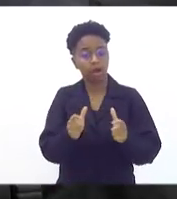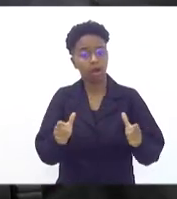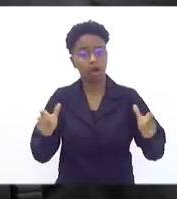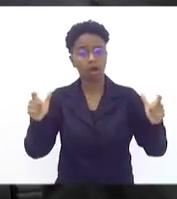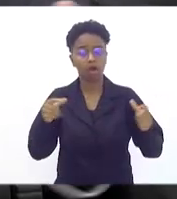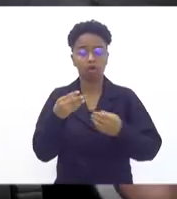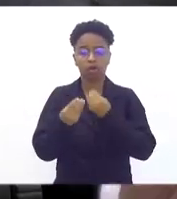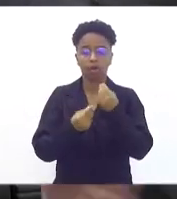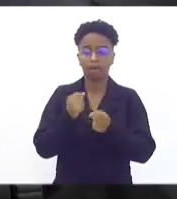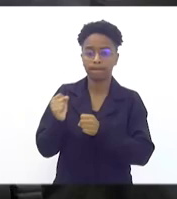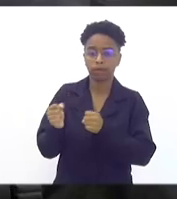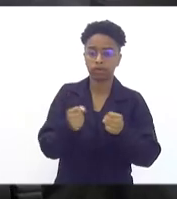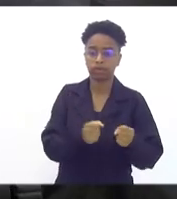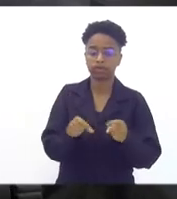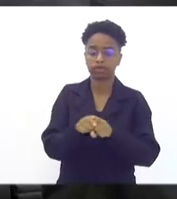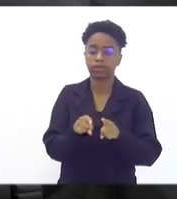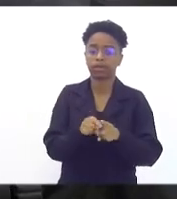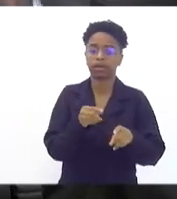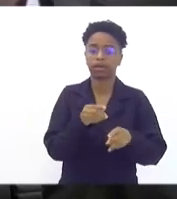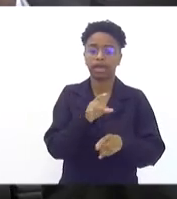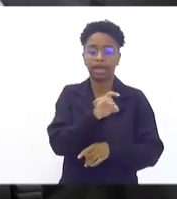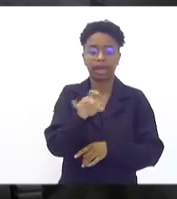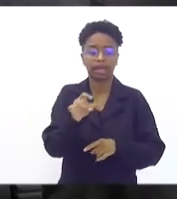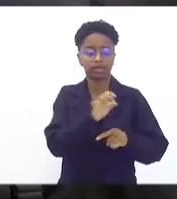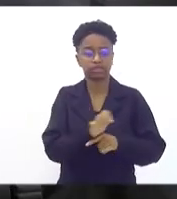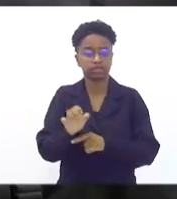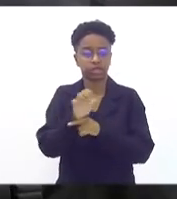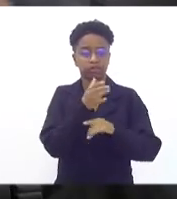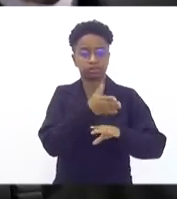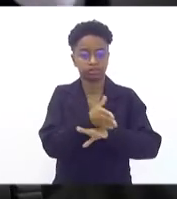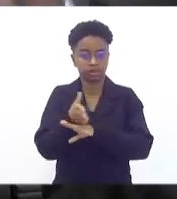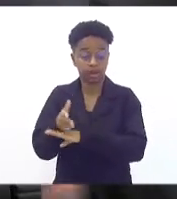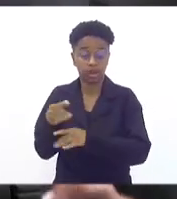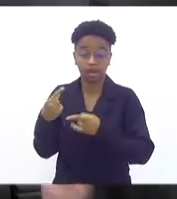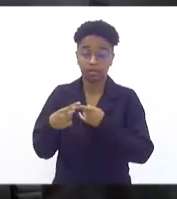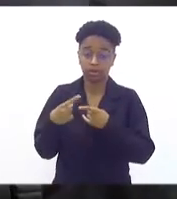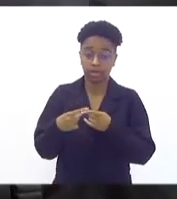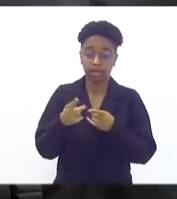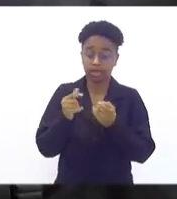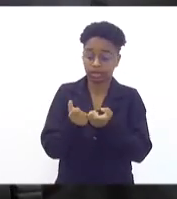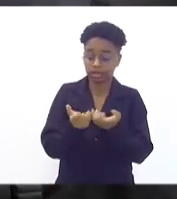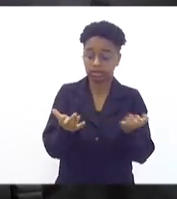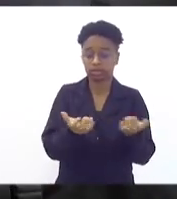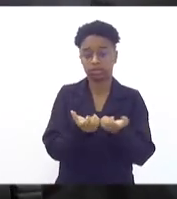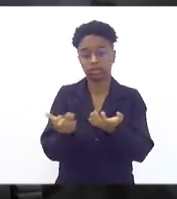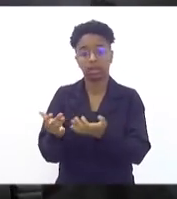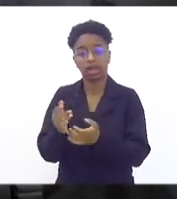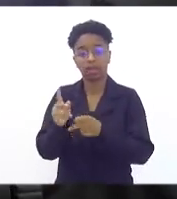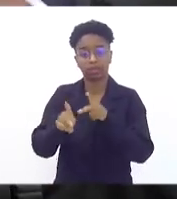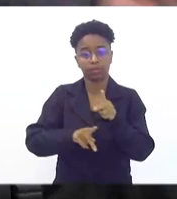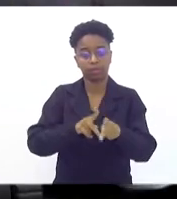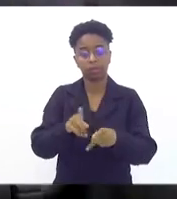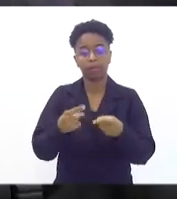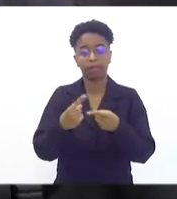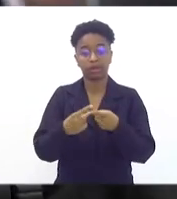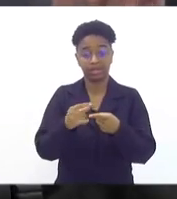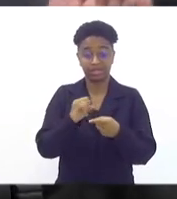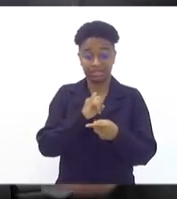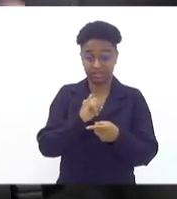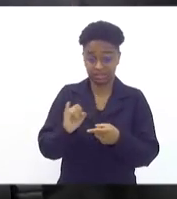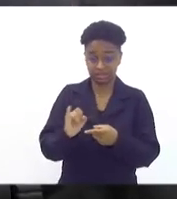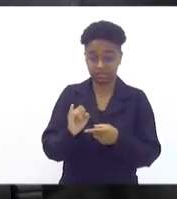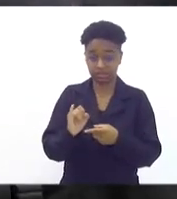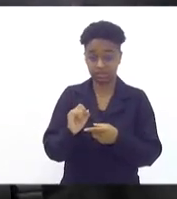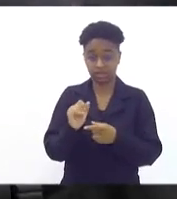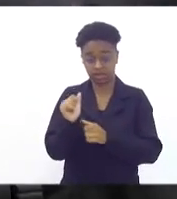o poder e a participação dos Estados porque aonde é prestado o serviço aos municípios onde são prestados serviços se na renovação na